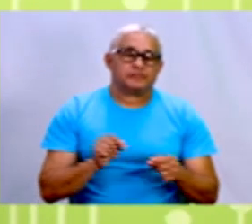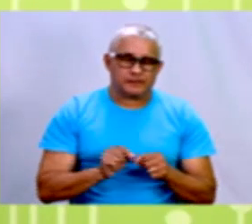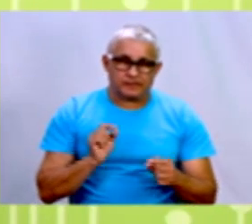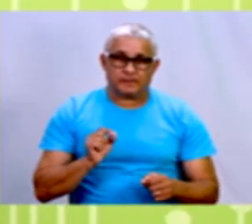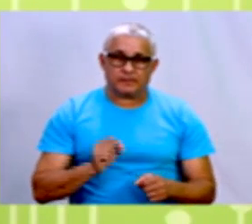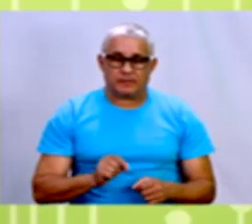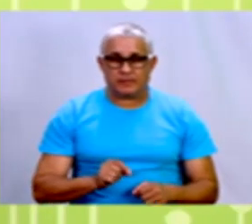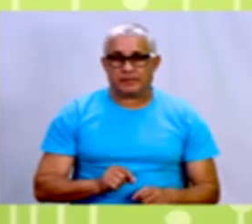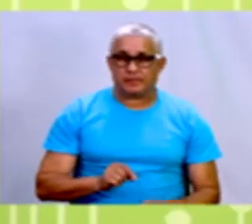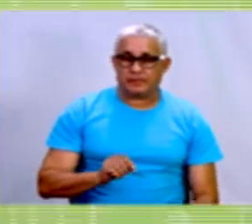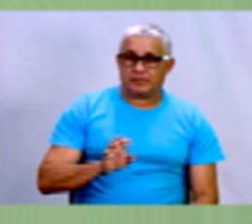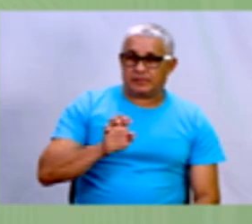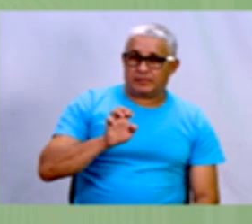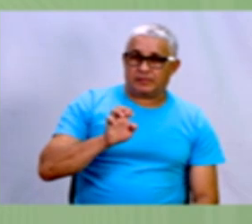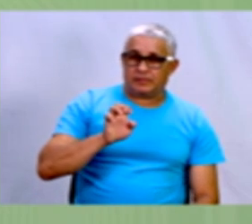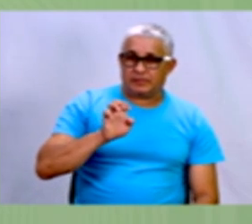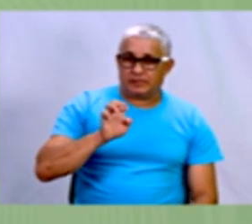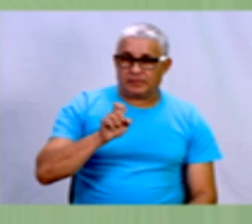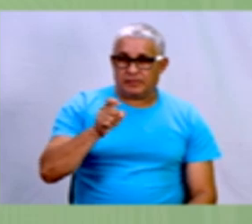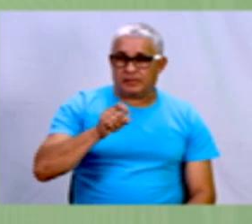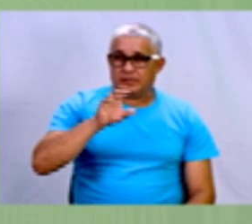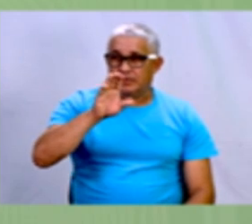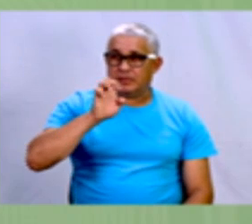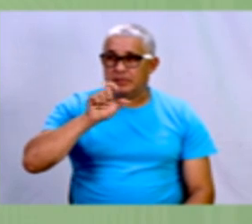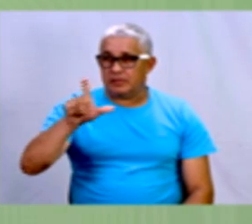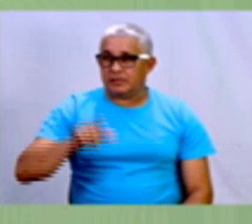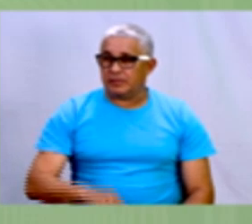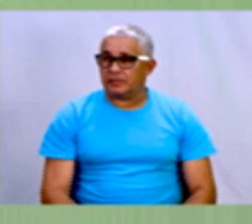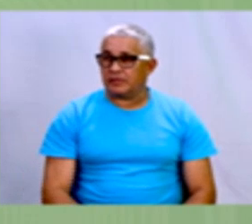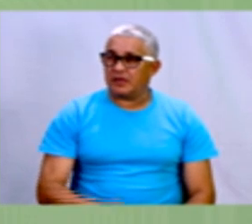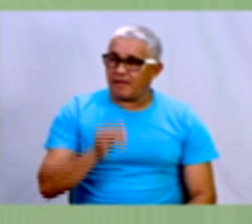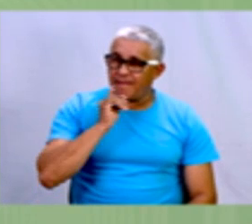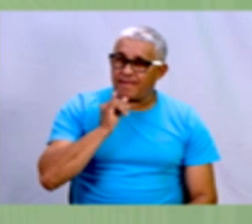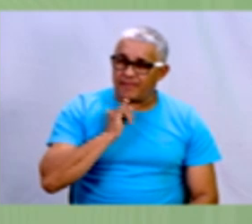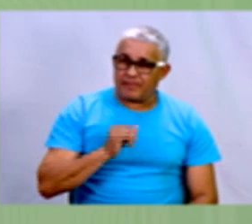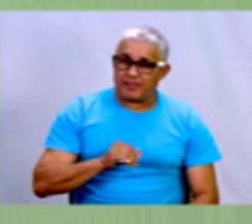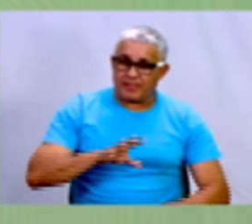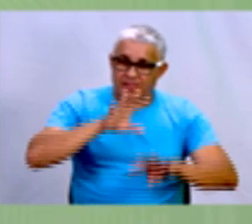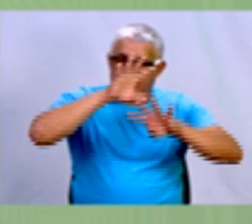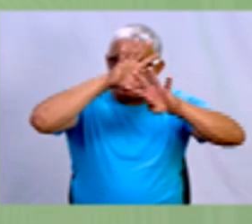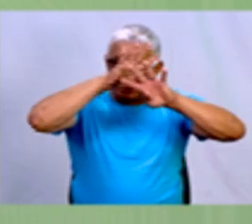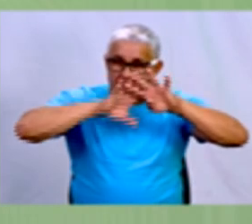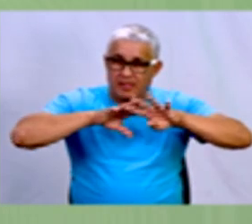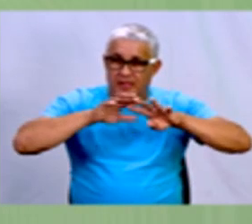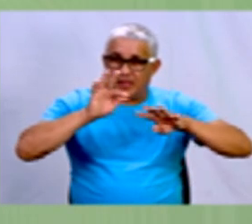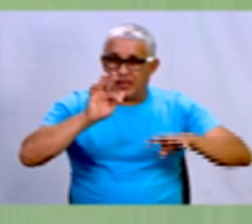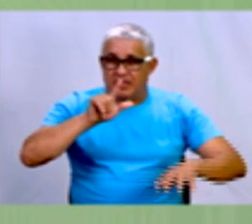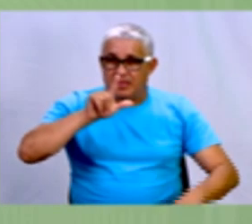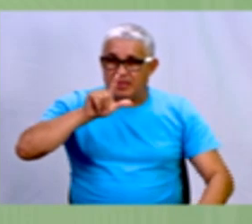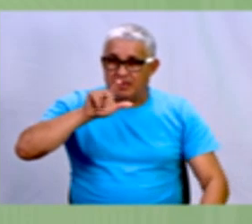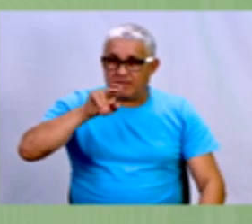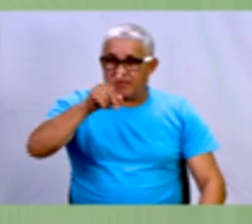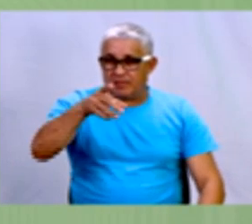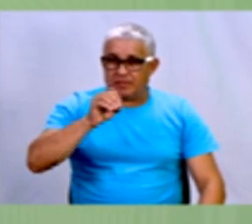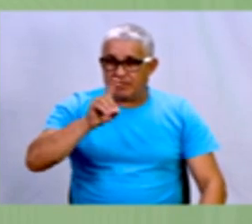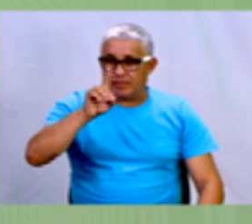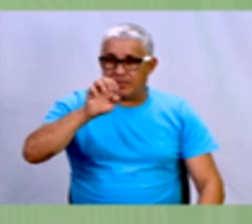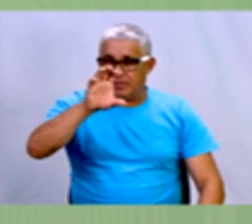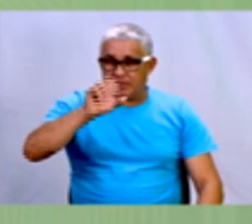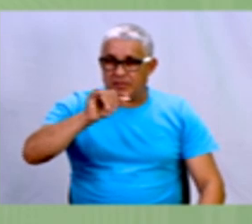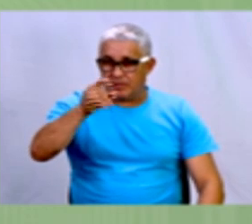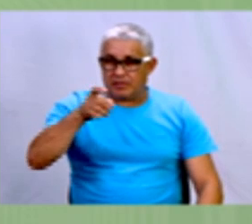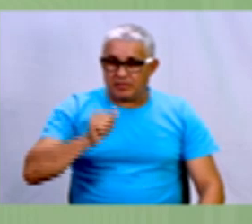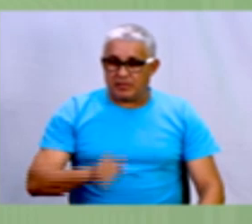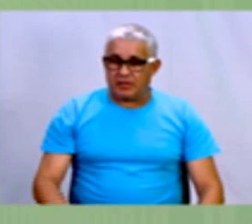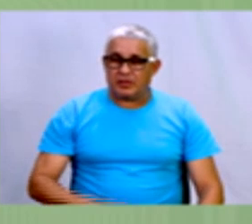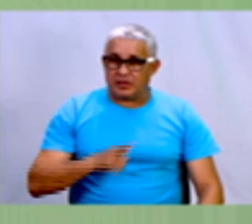no Excel, ok? Vou mostrar rapidinho aqui para vocês. A gente faz a planilha do fluxo de caixa. Aqui a gente tem a